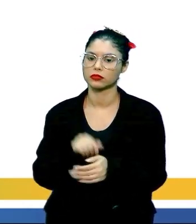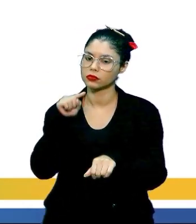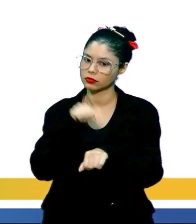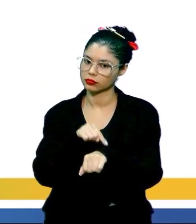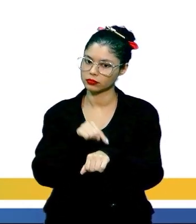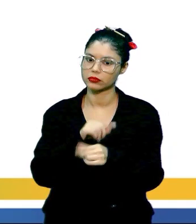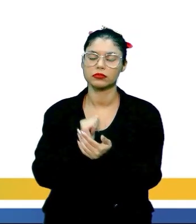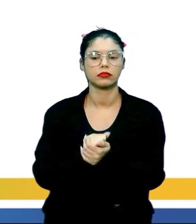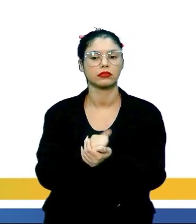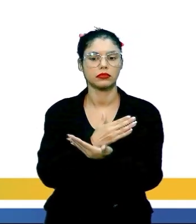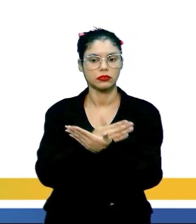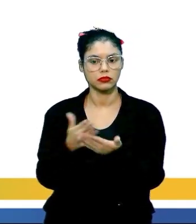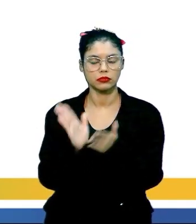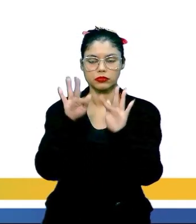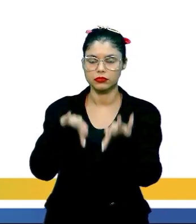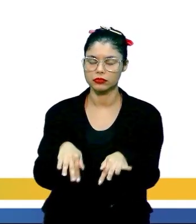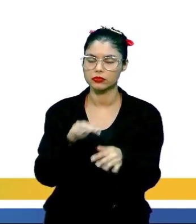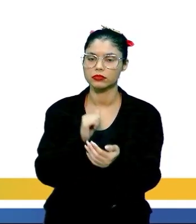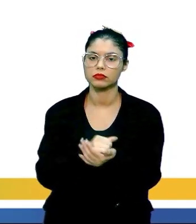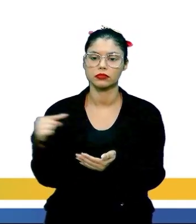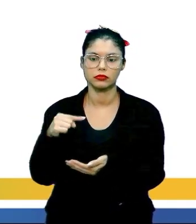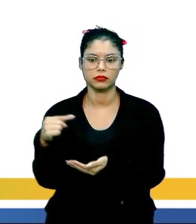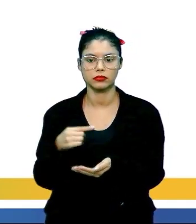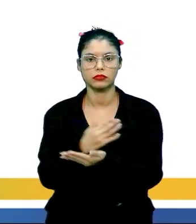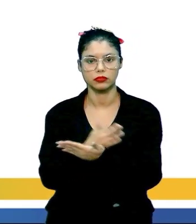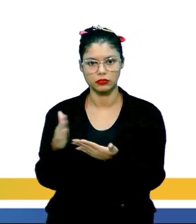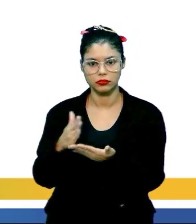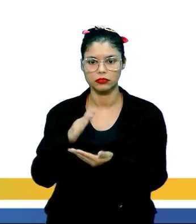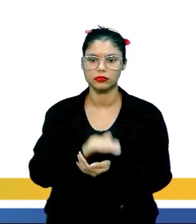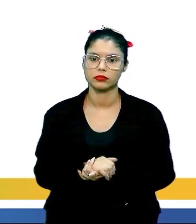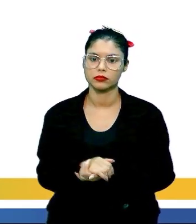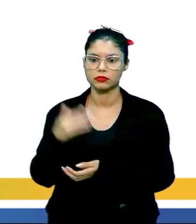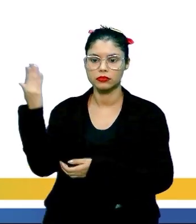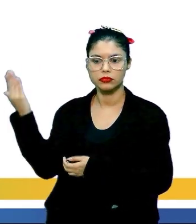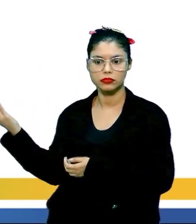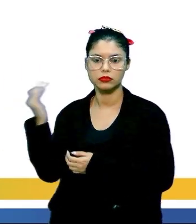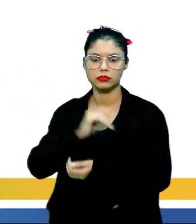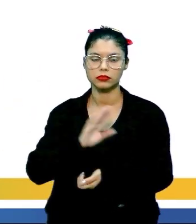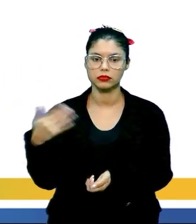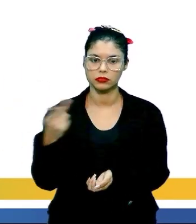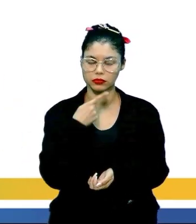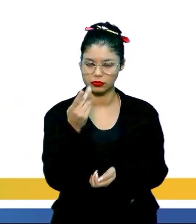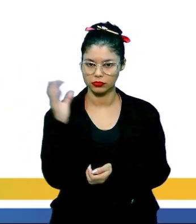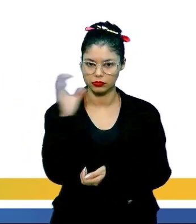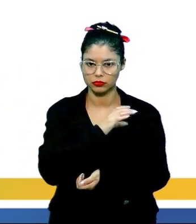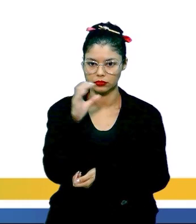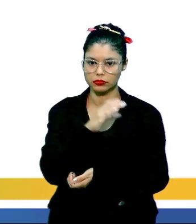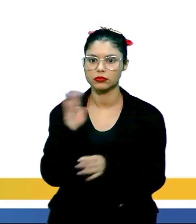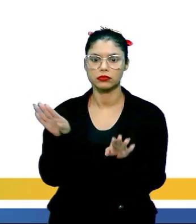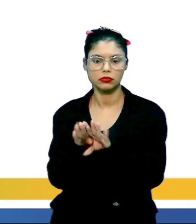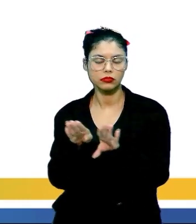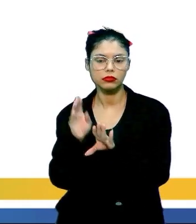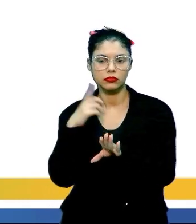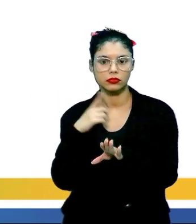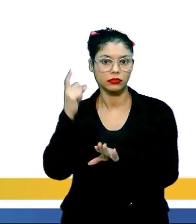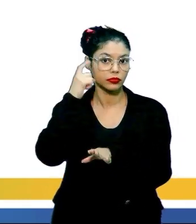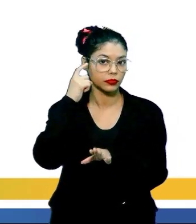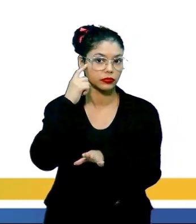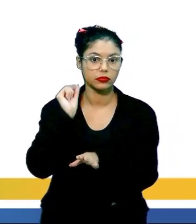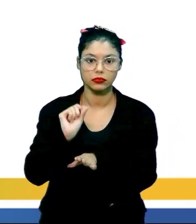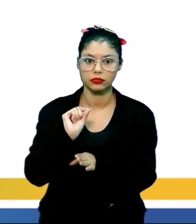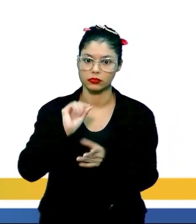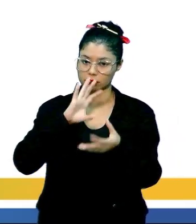de tempo, que é o tempo final, menos tempo inicial. Quando se fala em aceleração, também temos de pensar